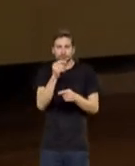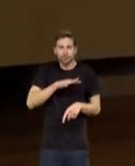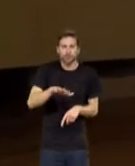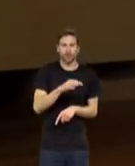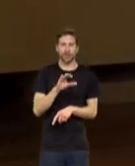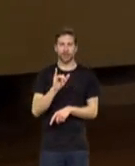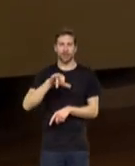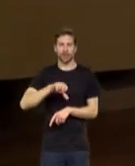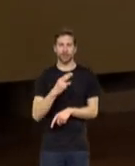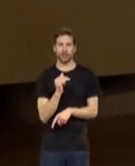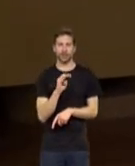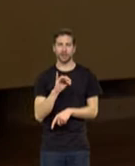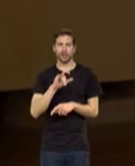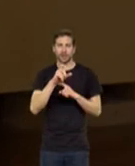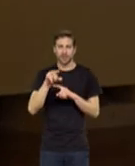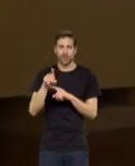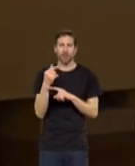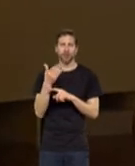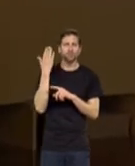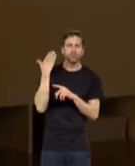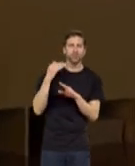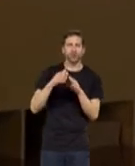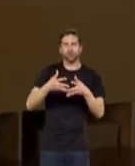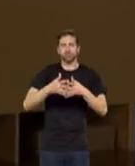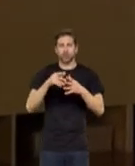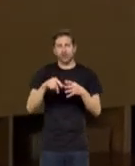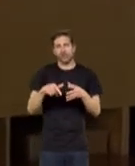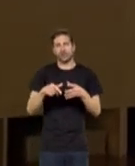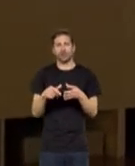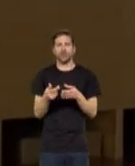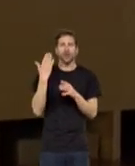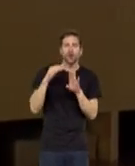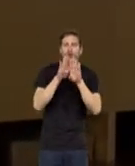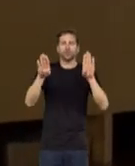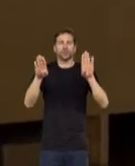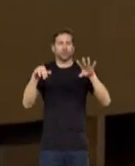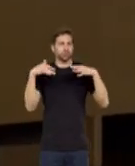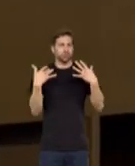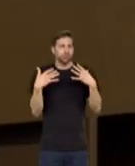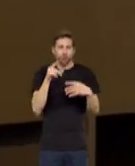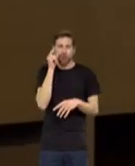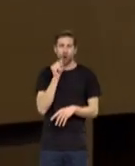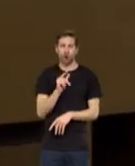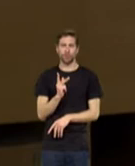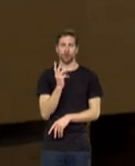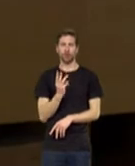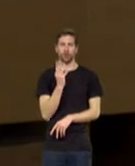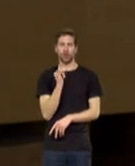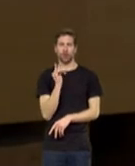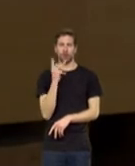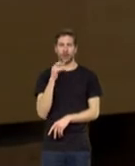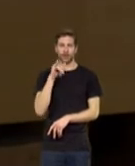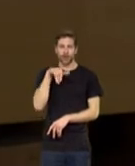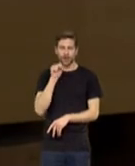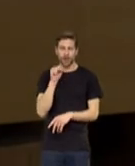esta estrutura, de facto apresentou aqui uma exposição muito marcante, que foi uma exposição do Witkin, que pela sua característica, não